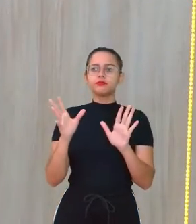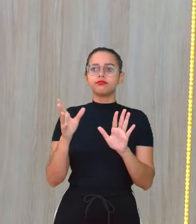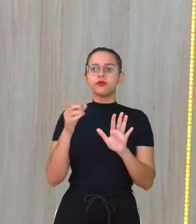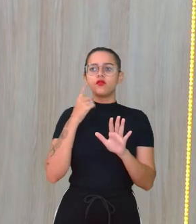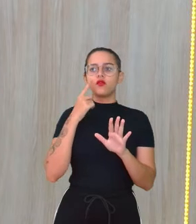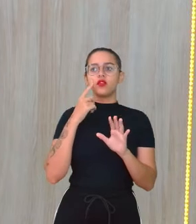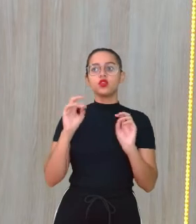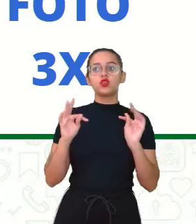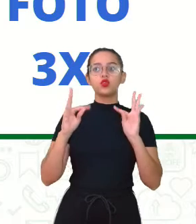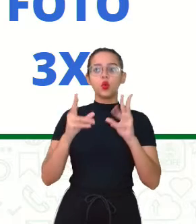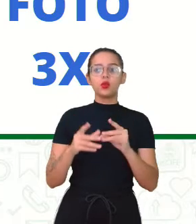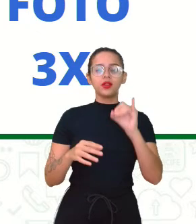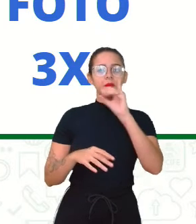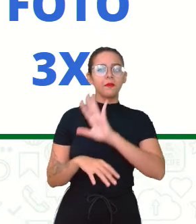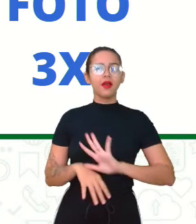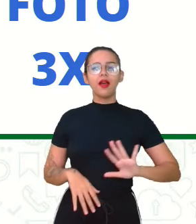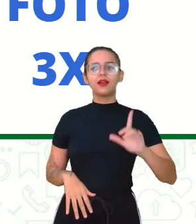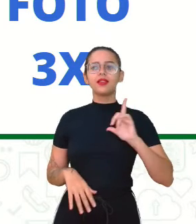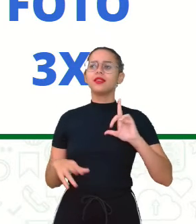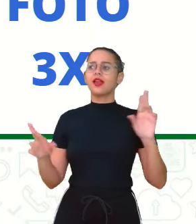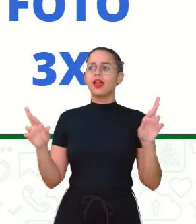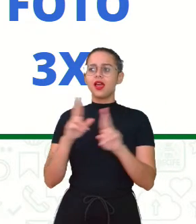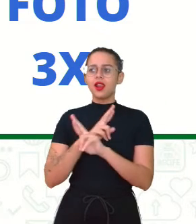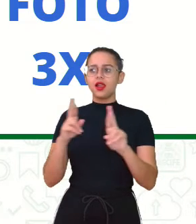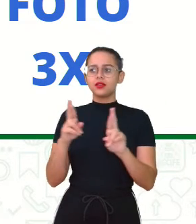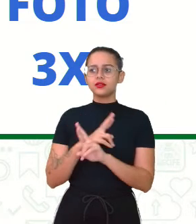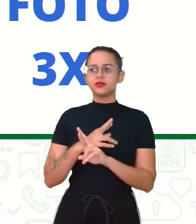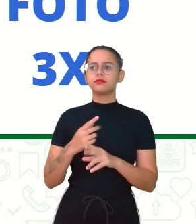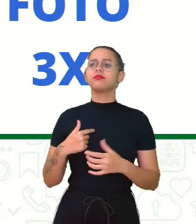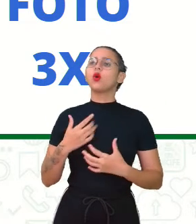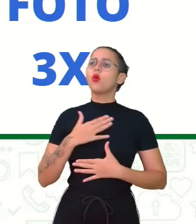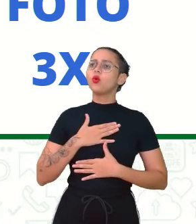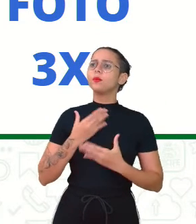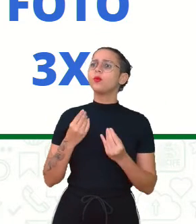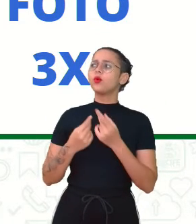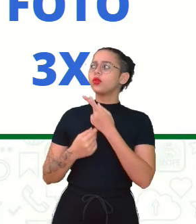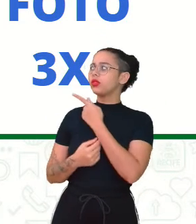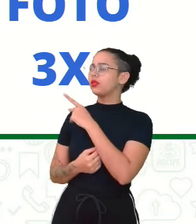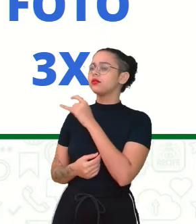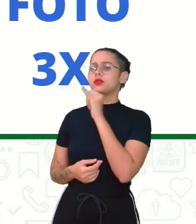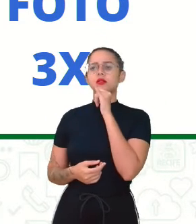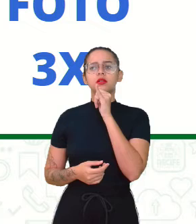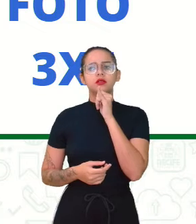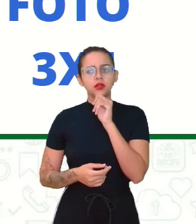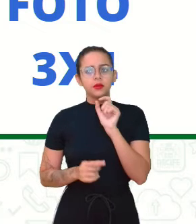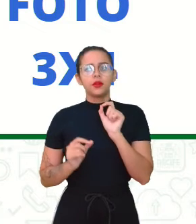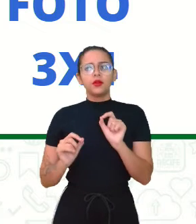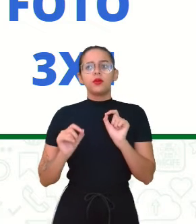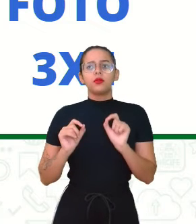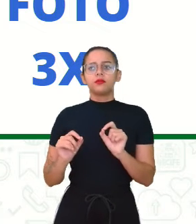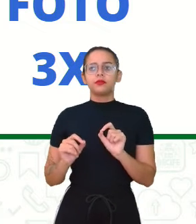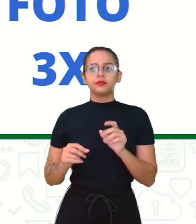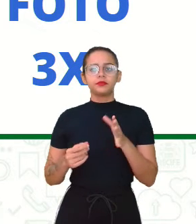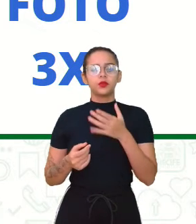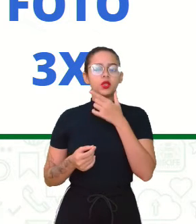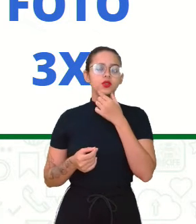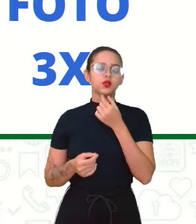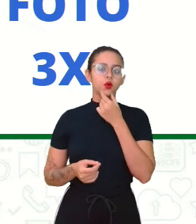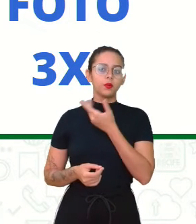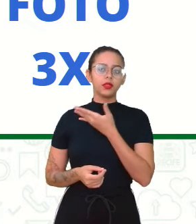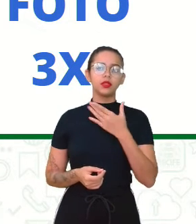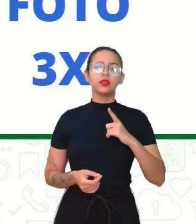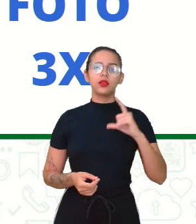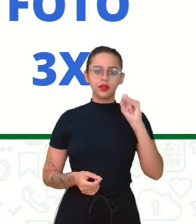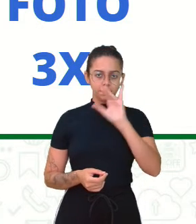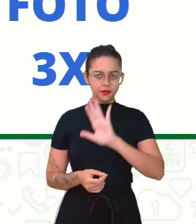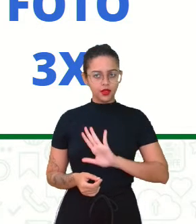todas essas imagens aí, elas têm uma relação. Eu gosto muito desse exemplo, que é você pegar aí, imagine esse rapaz, né? Eu tenho a